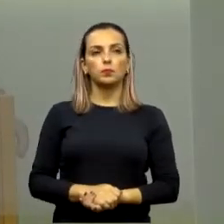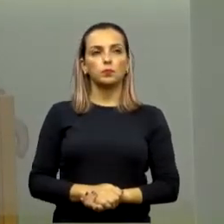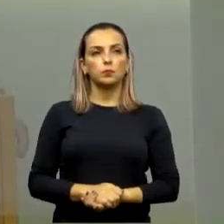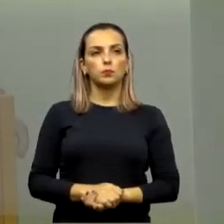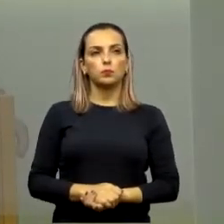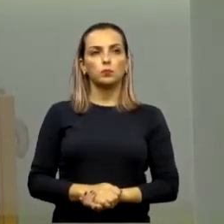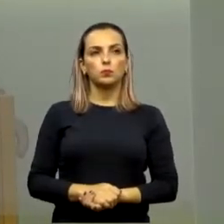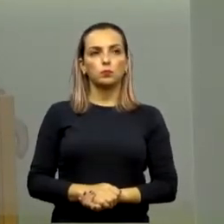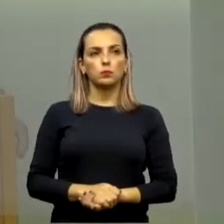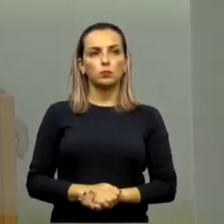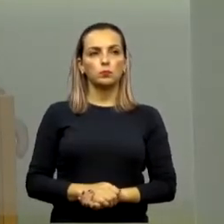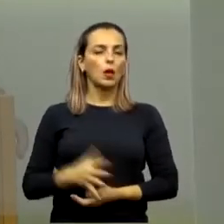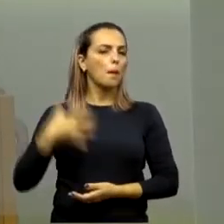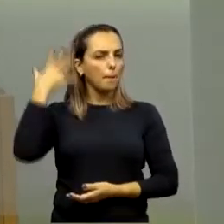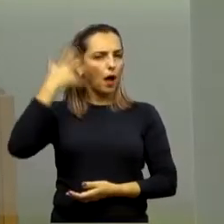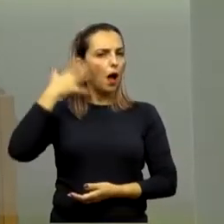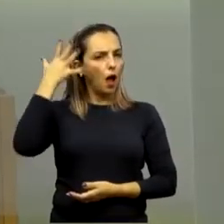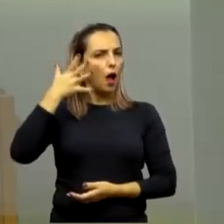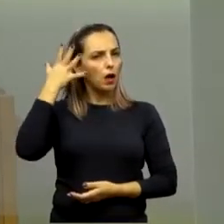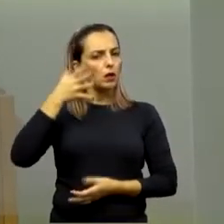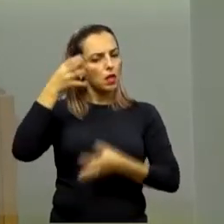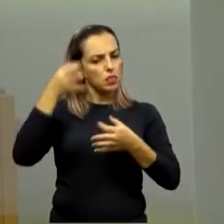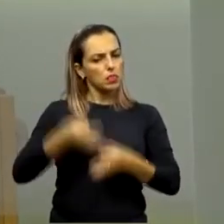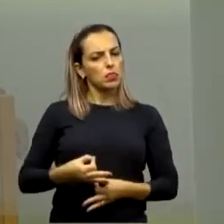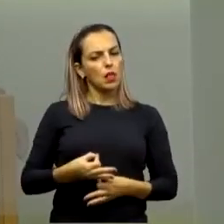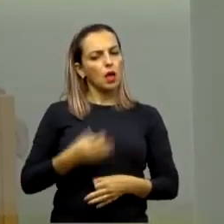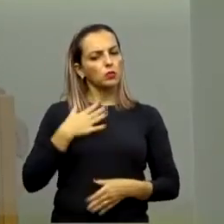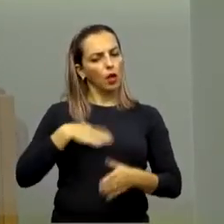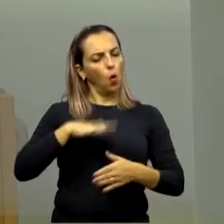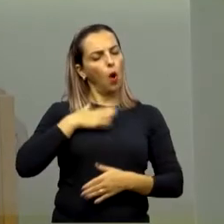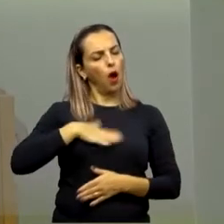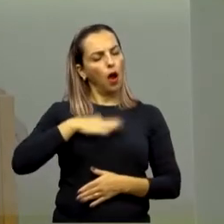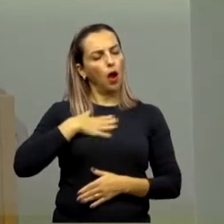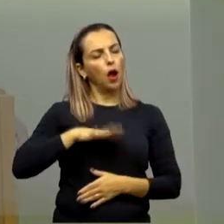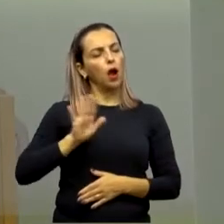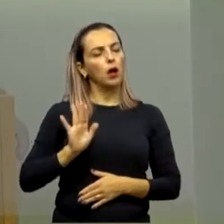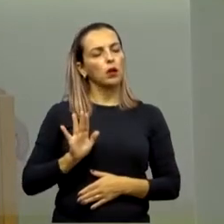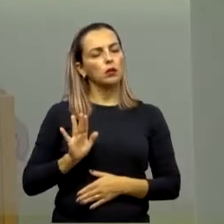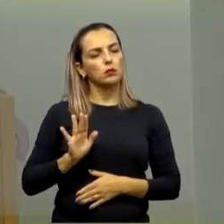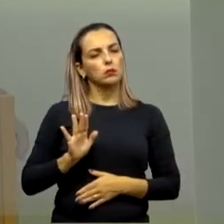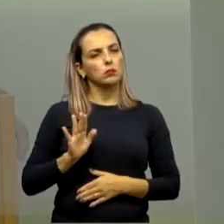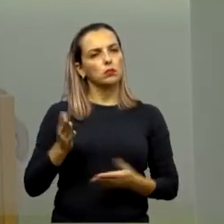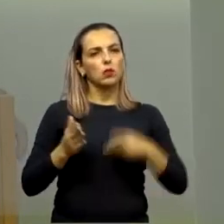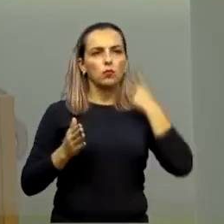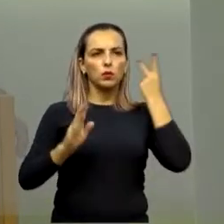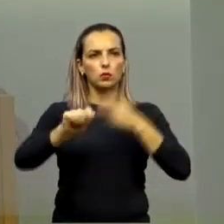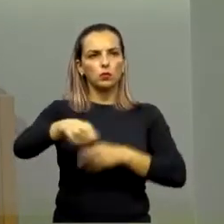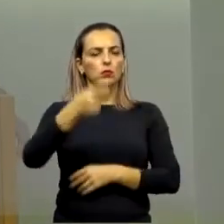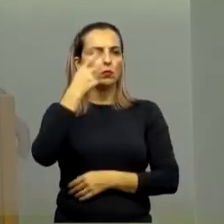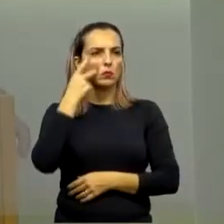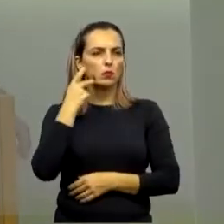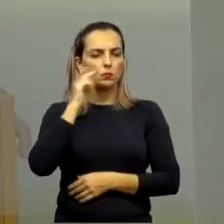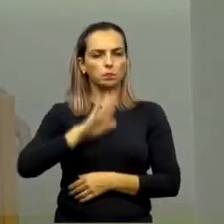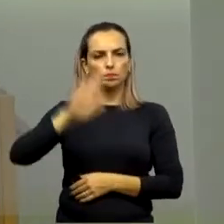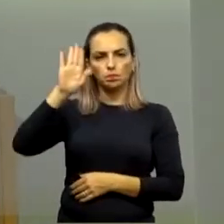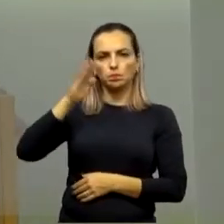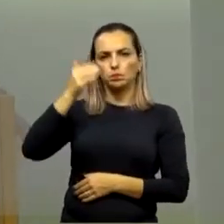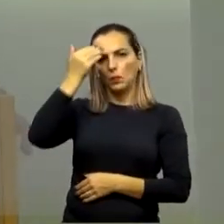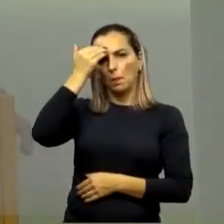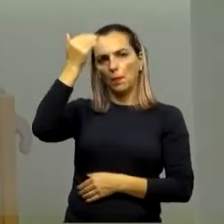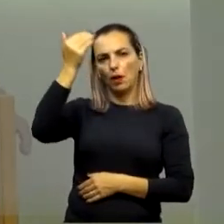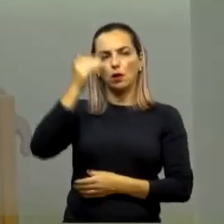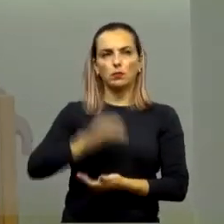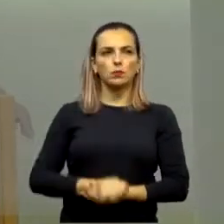ter condições de falar seu raciocínio com tranquilidade com a palavra Vereador Paula dele Obrigado